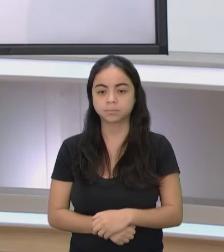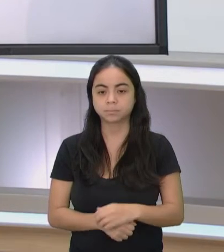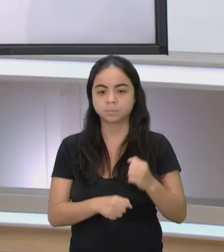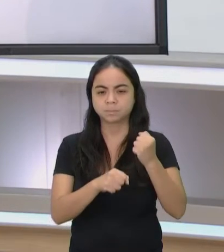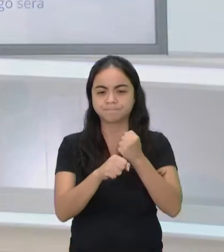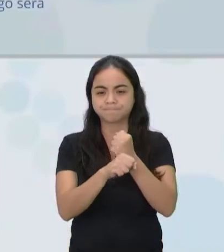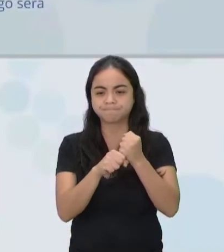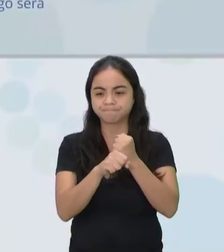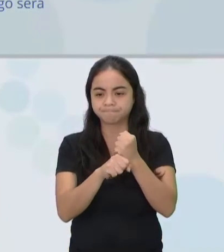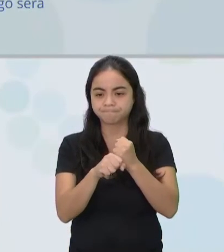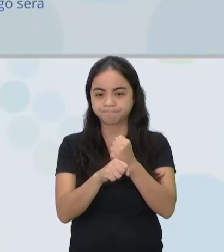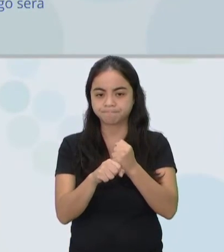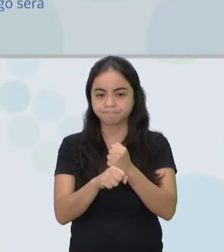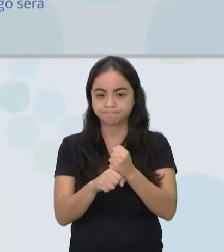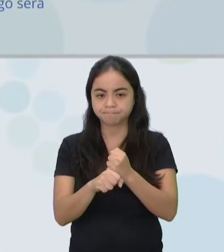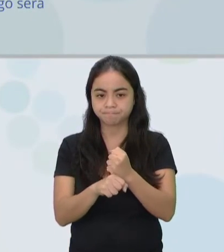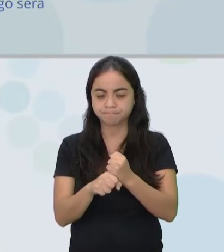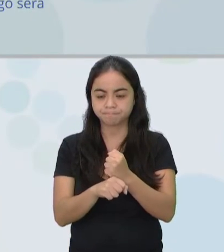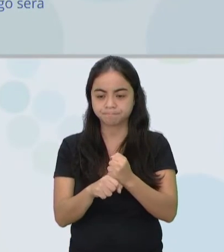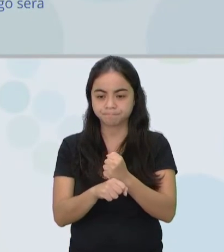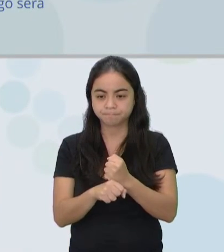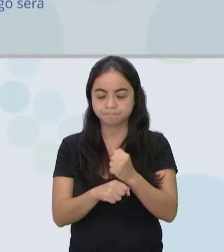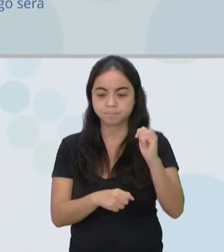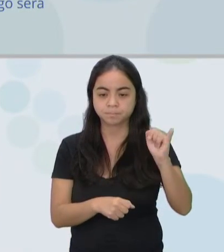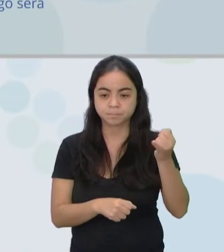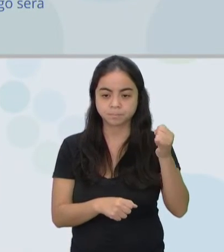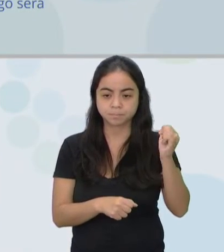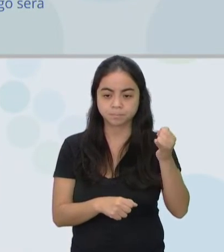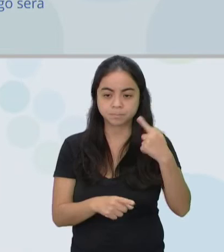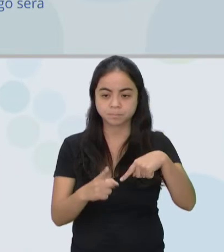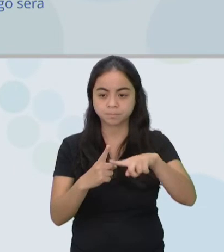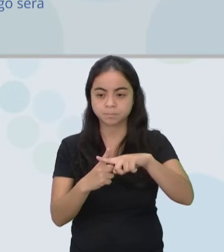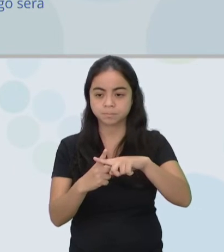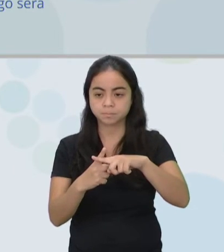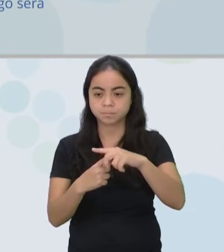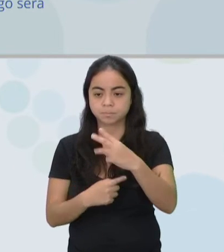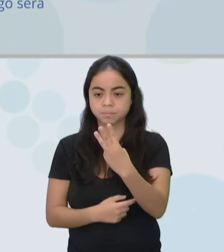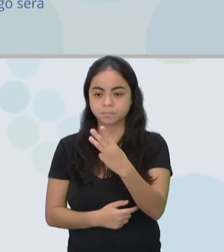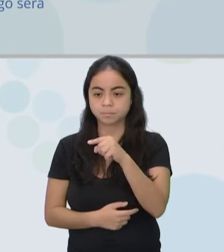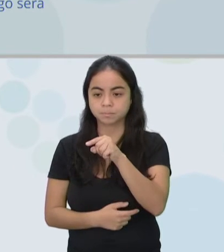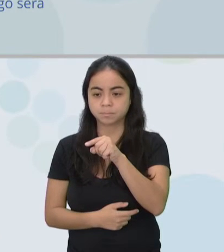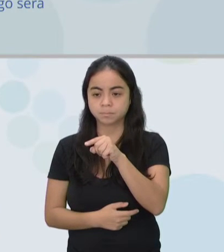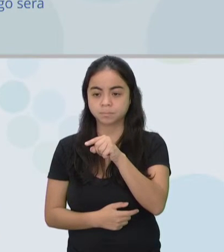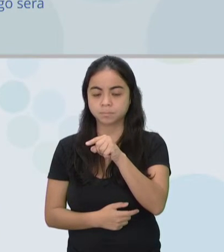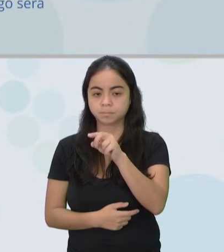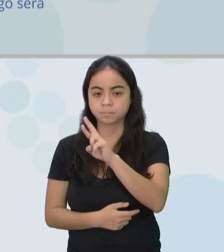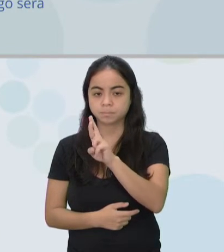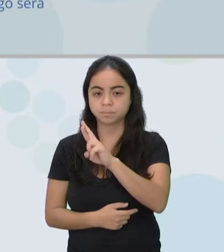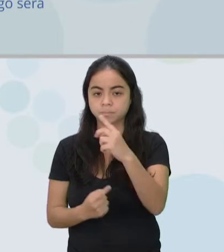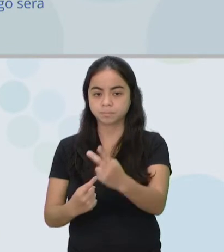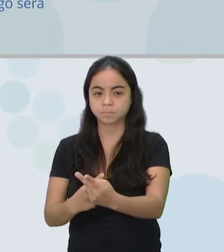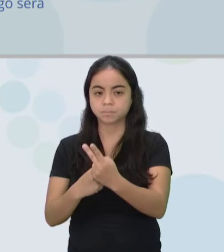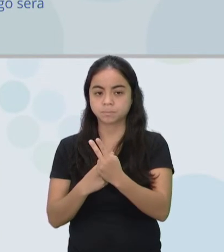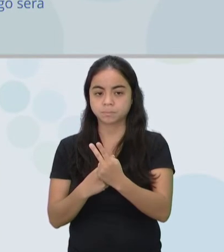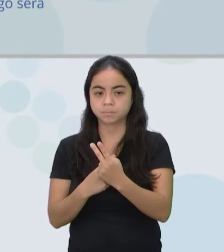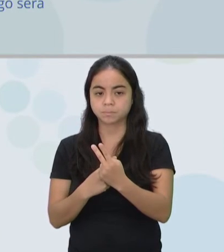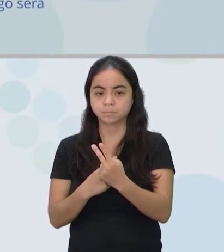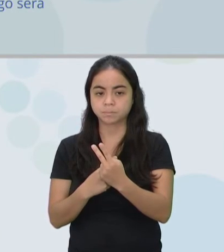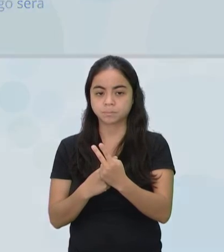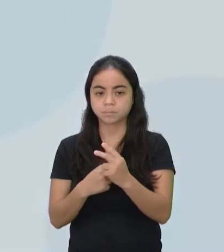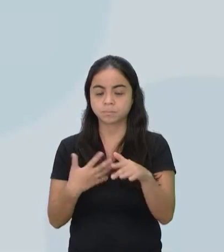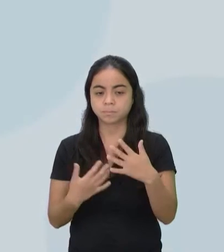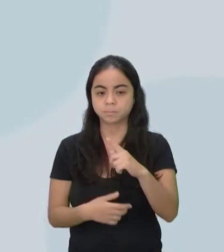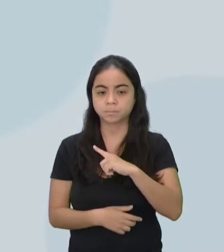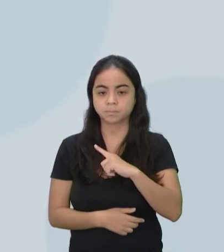Somando o valor dos juros com os R$ 3.000... que ele vai pegar de empréstimo,